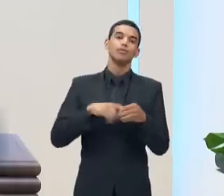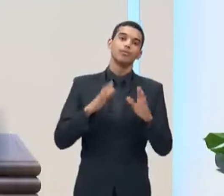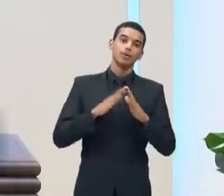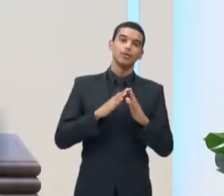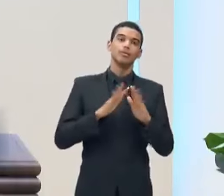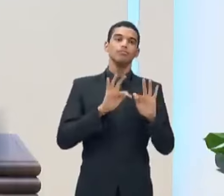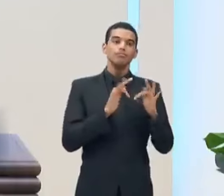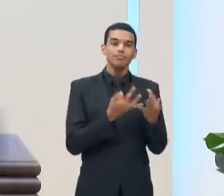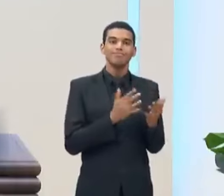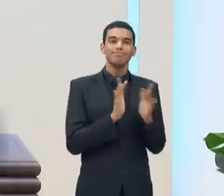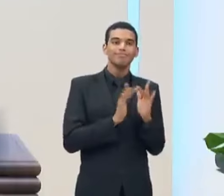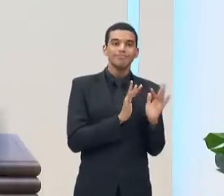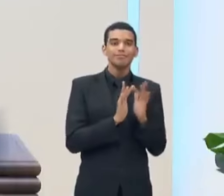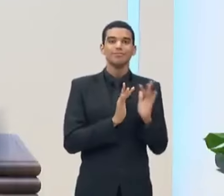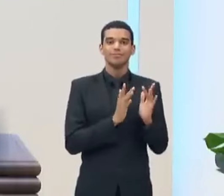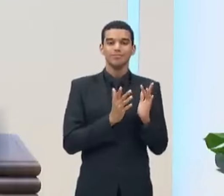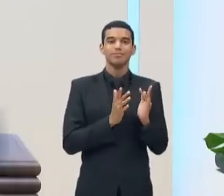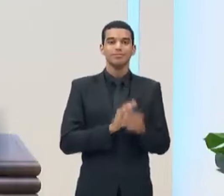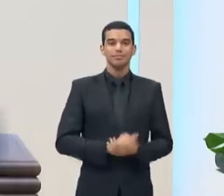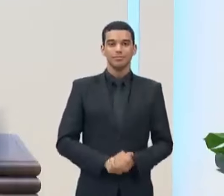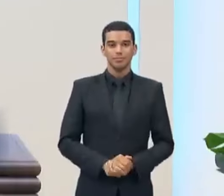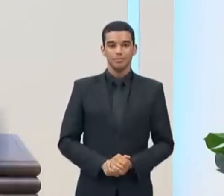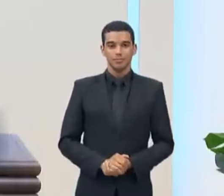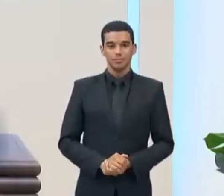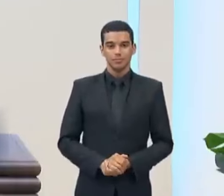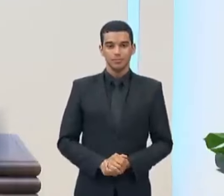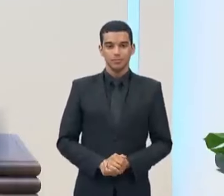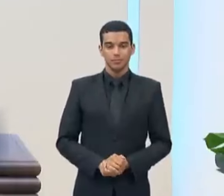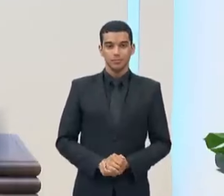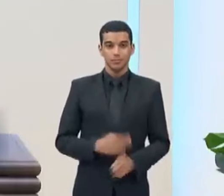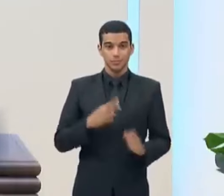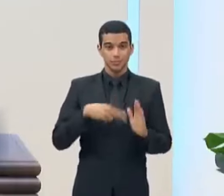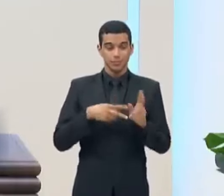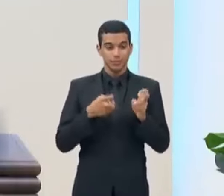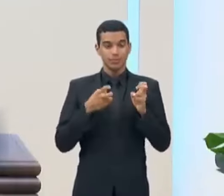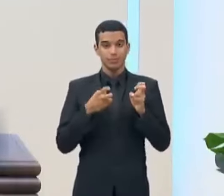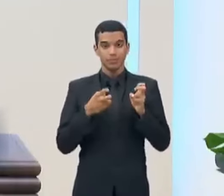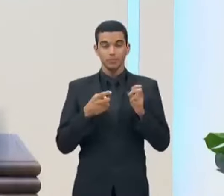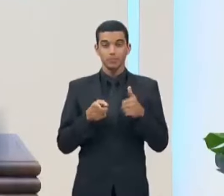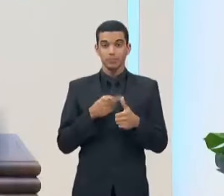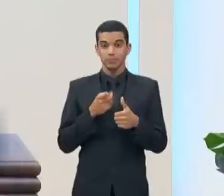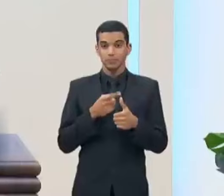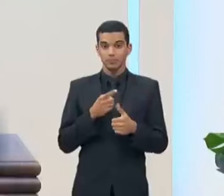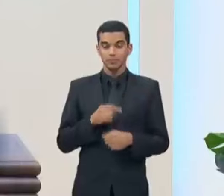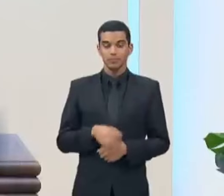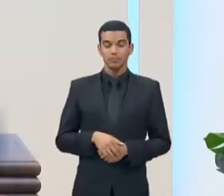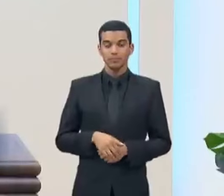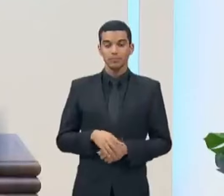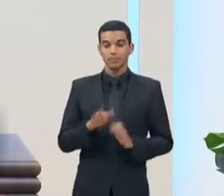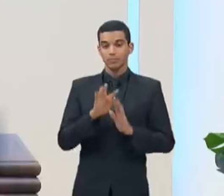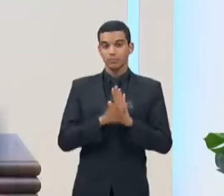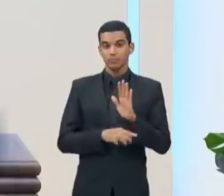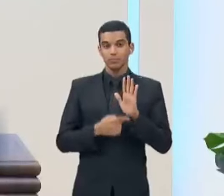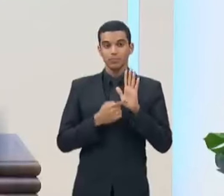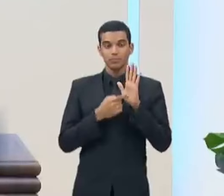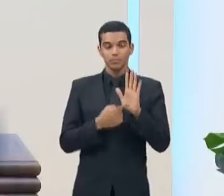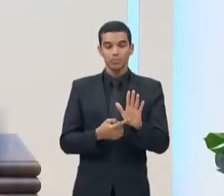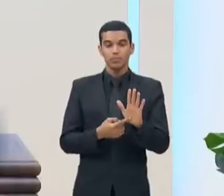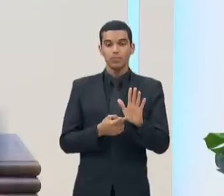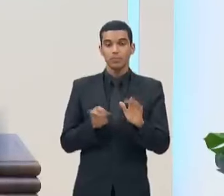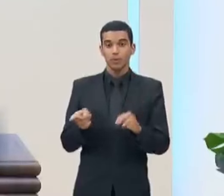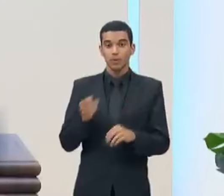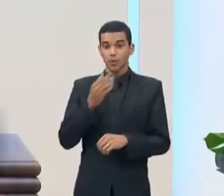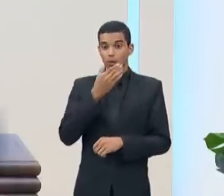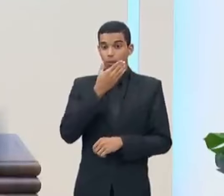para a convivência familiar e social. Então, nós observamos aqui, em primeiro lugar, o texto diz que